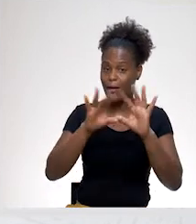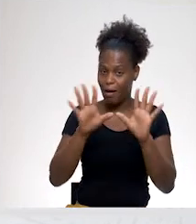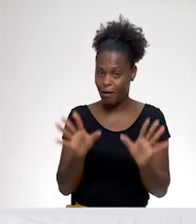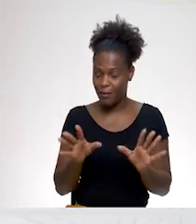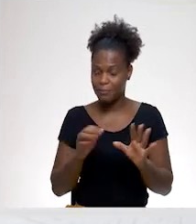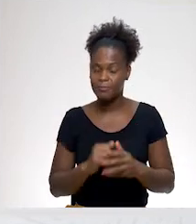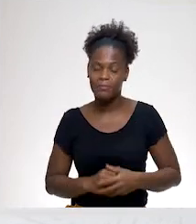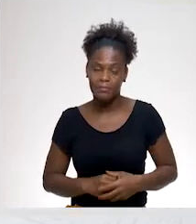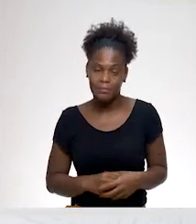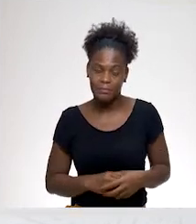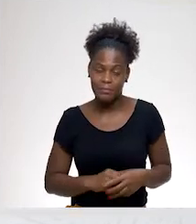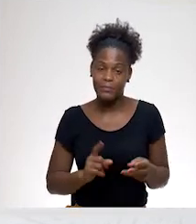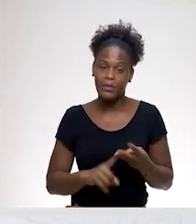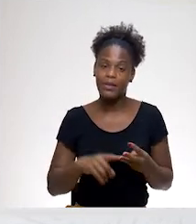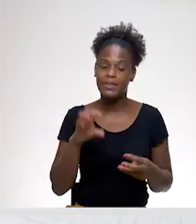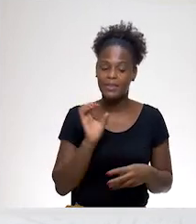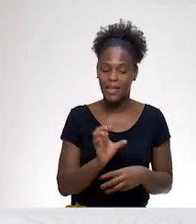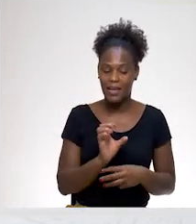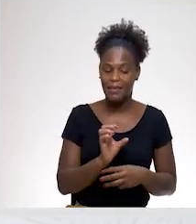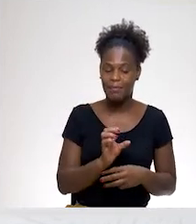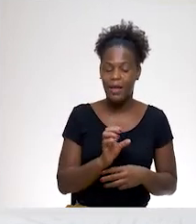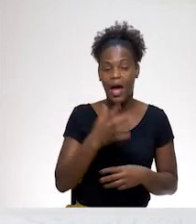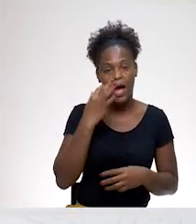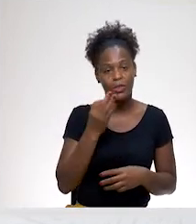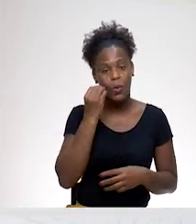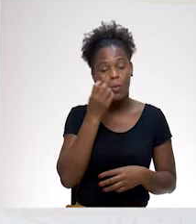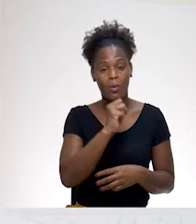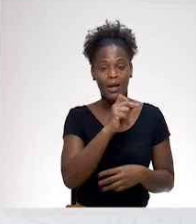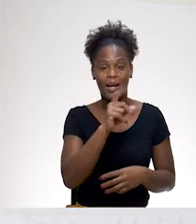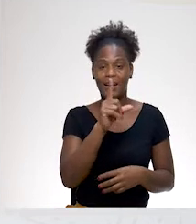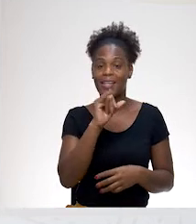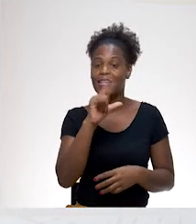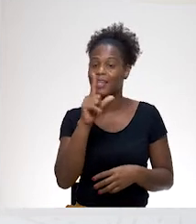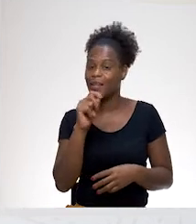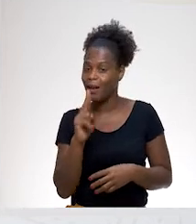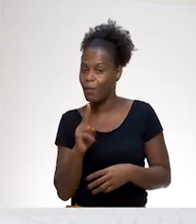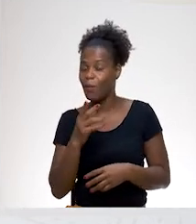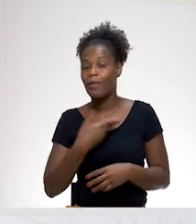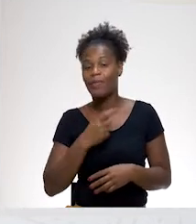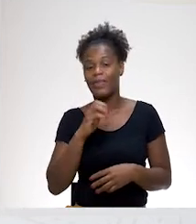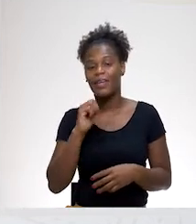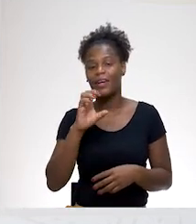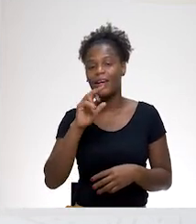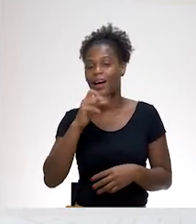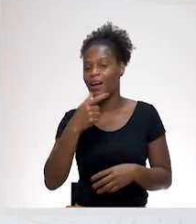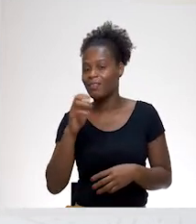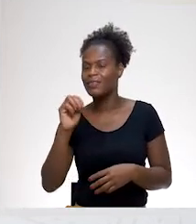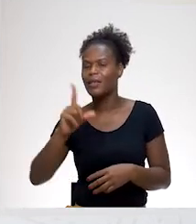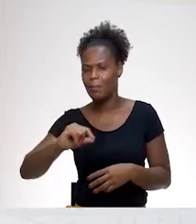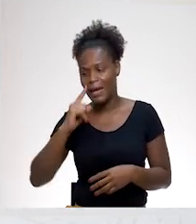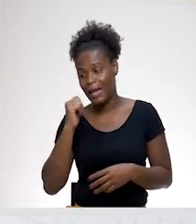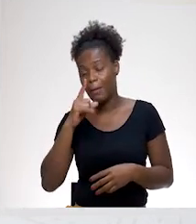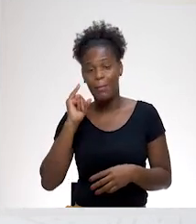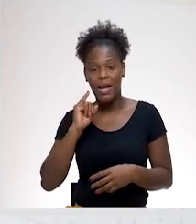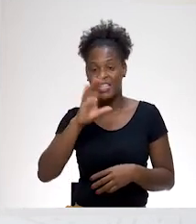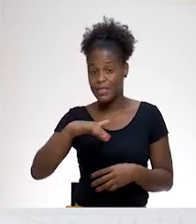verdade clara e distinta. A linha C, assim como Galileu Galilei, Descartes é considerado o pai